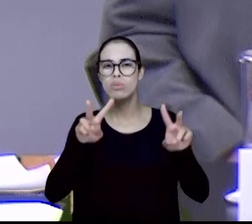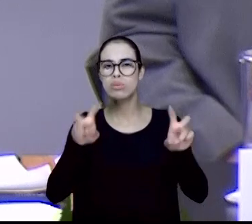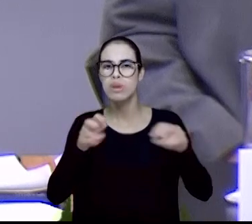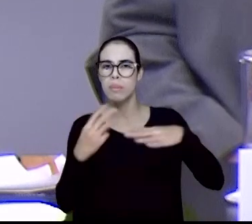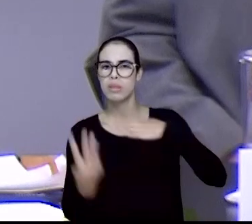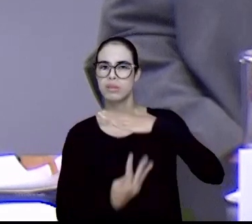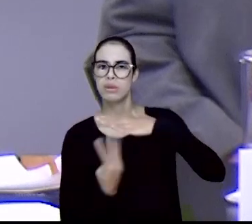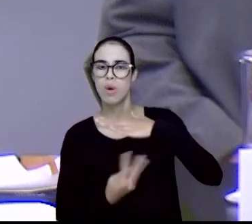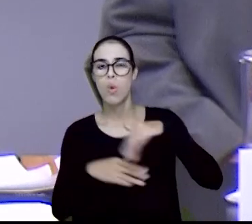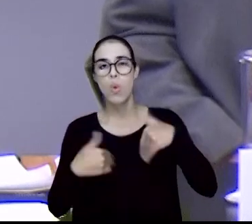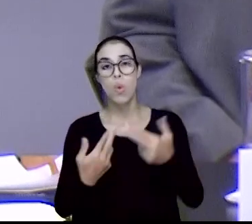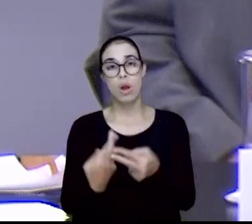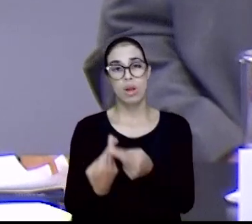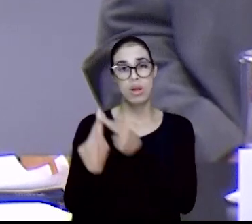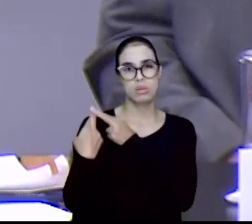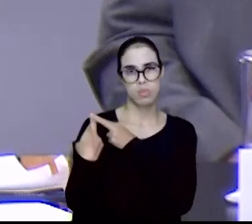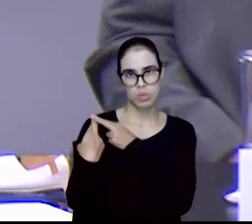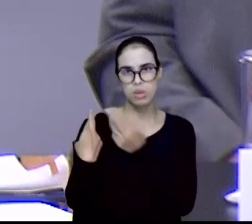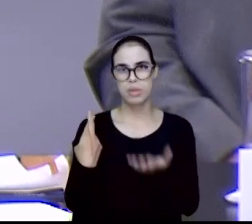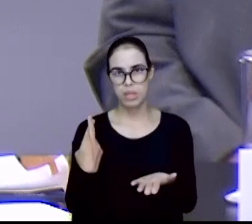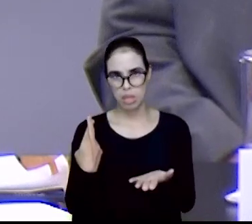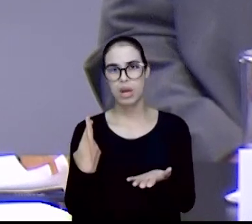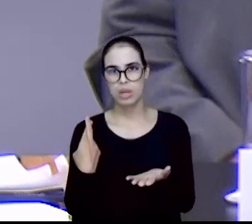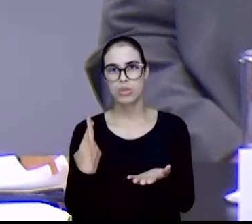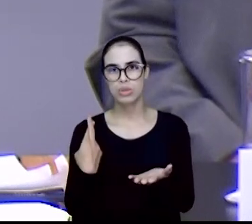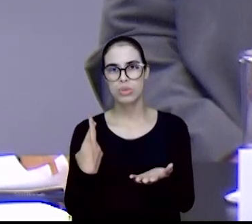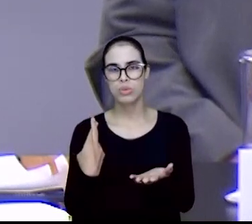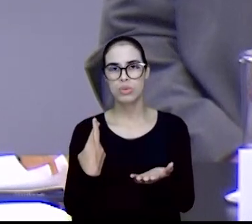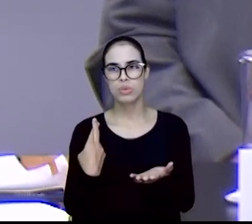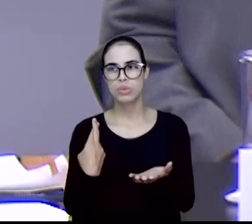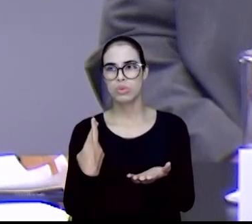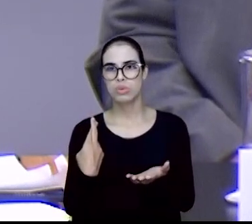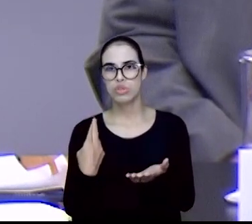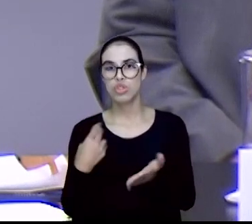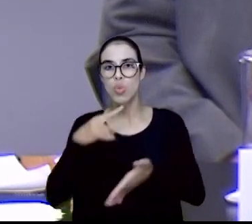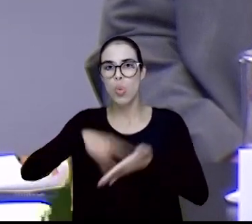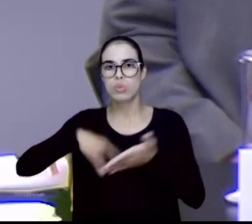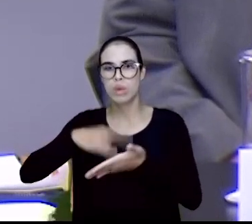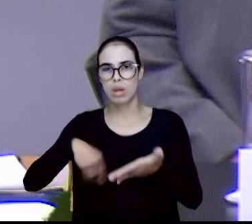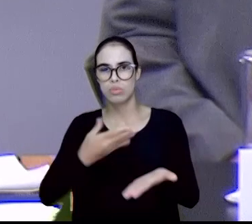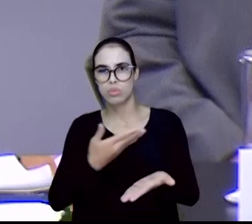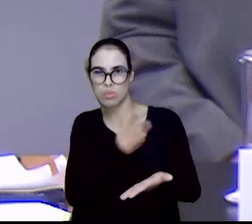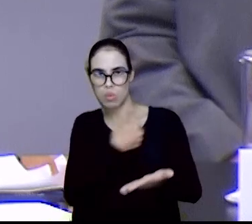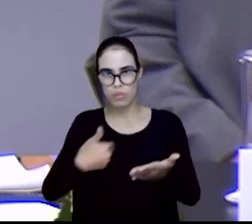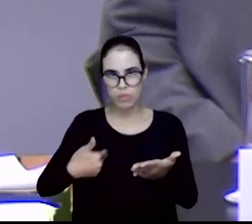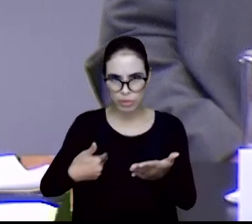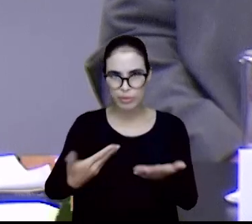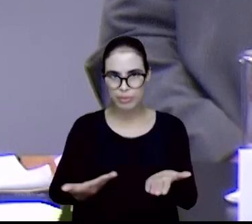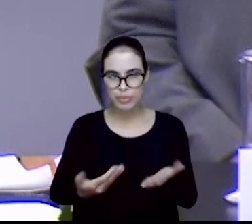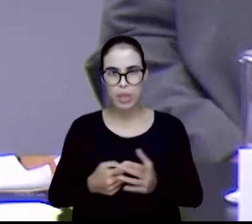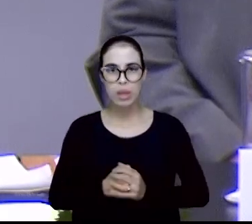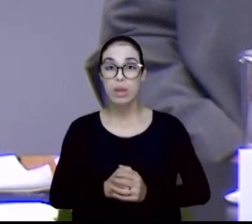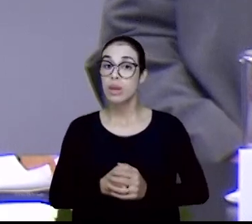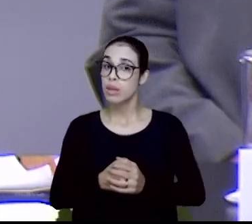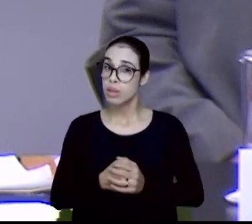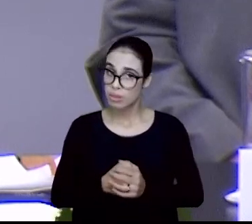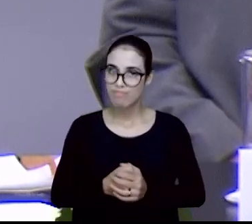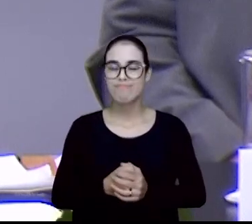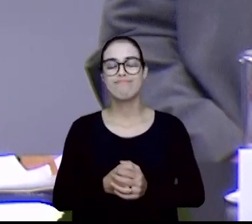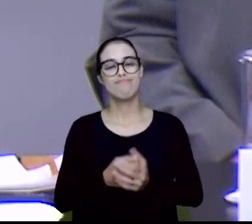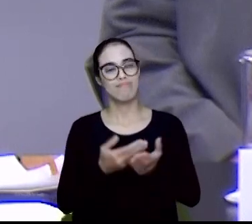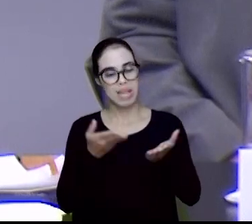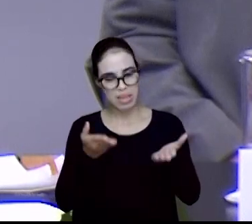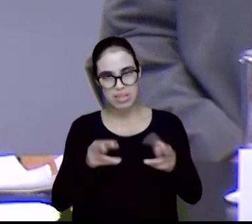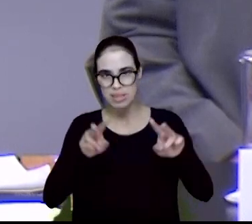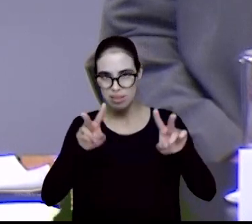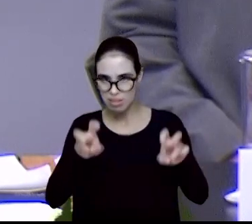responsabilidade do poder público nos casos de terceirização. Essa é uma situação que tem gerado muitas reclamações